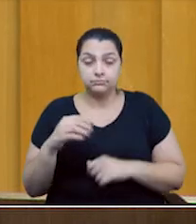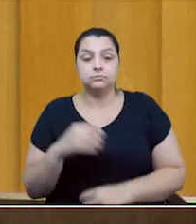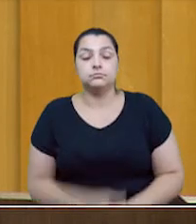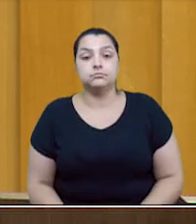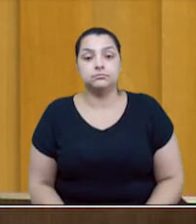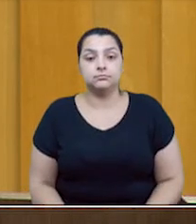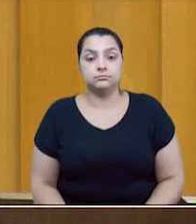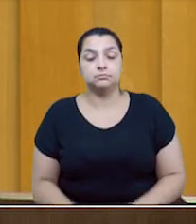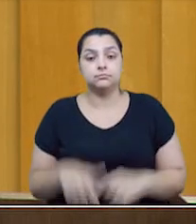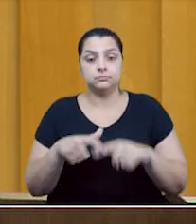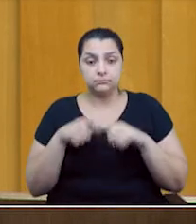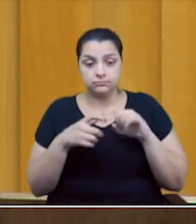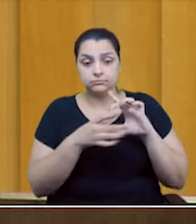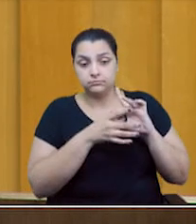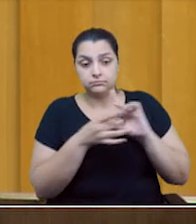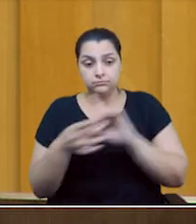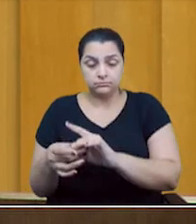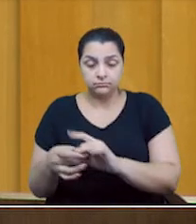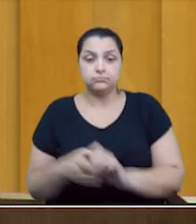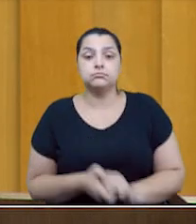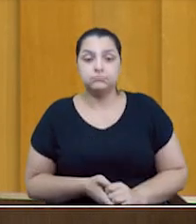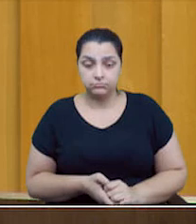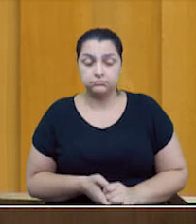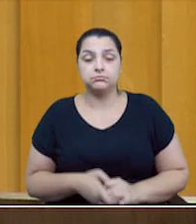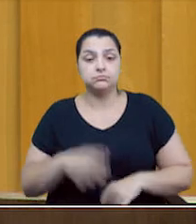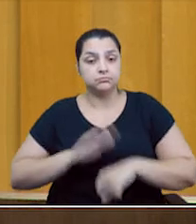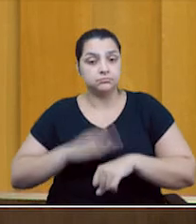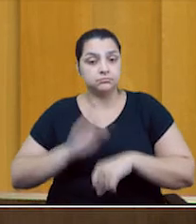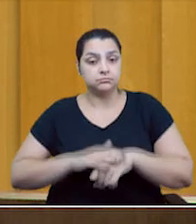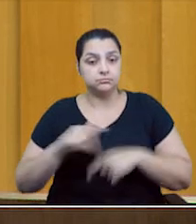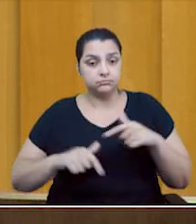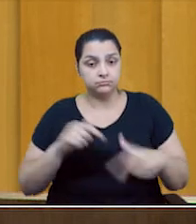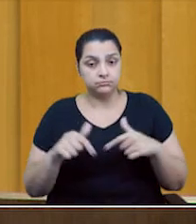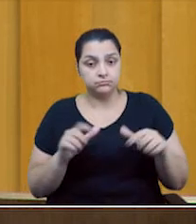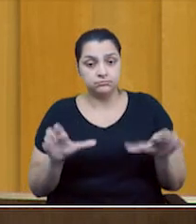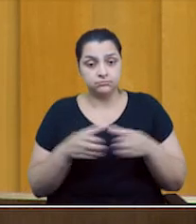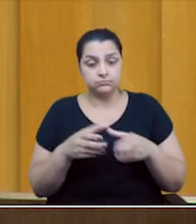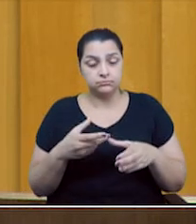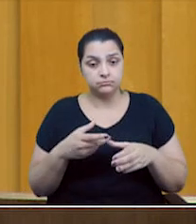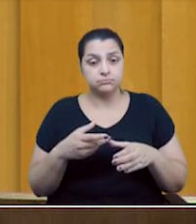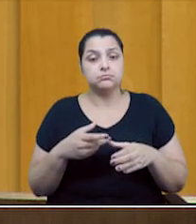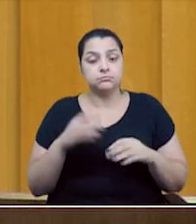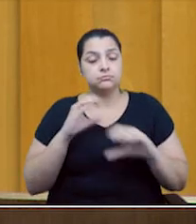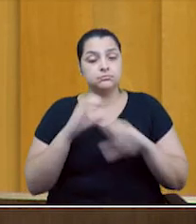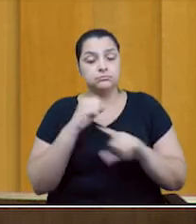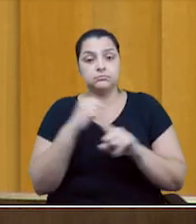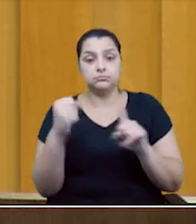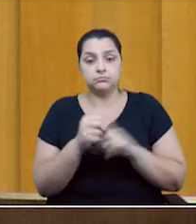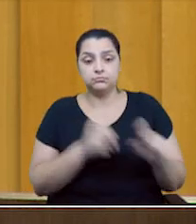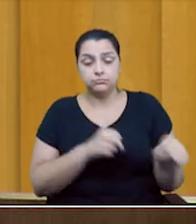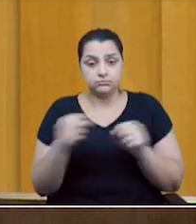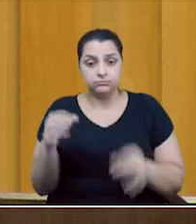desse contexto, uma das ações que está sendo implementada pela Comissão Permanente de Comunicação Social do Poder Judiciário é